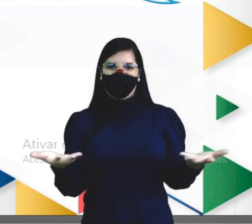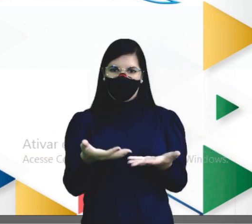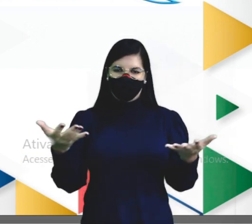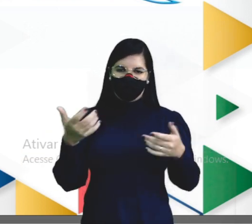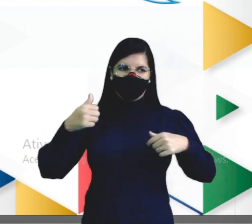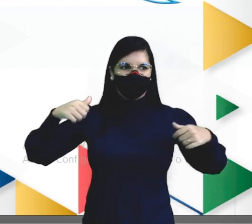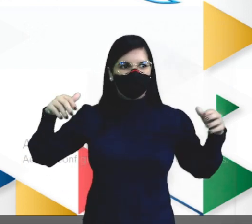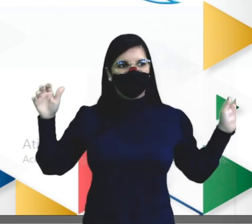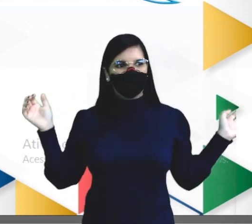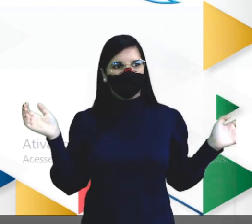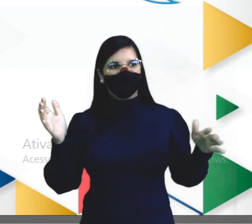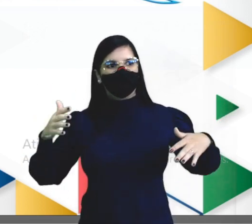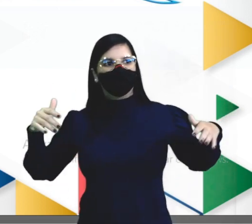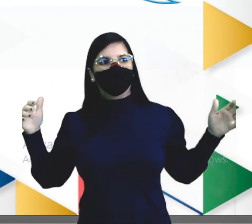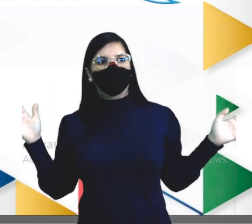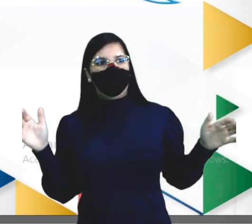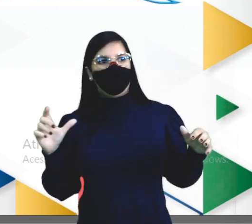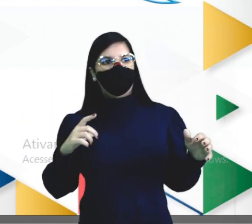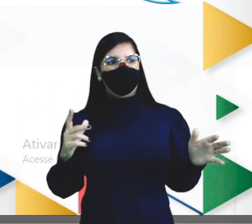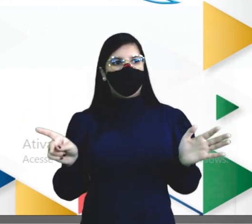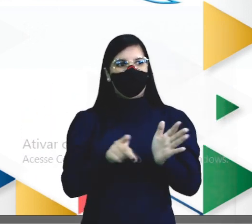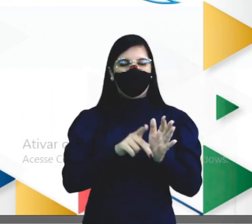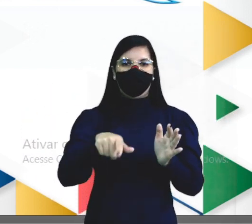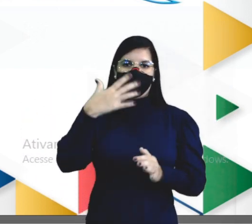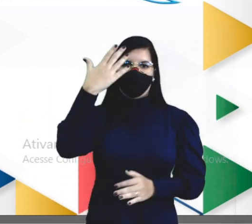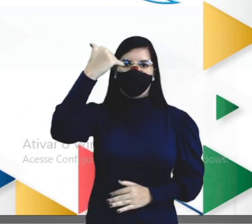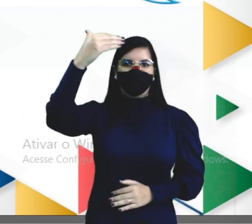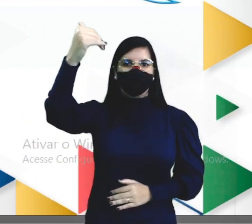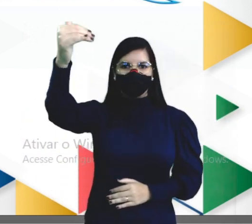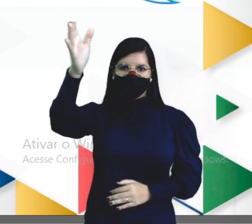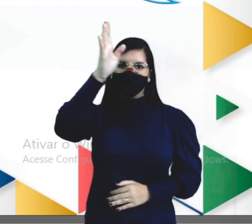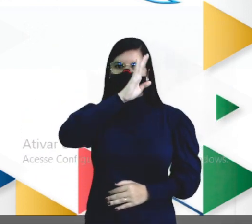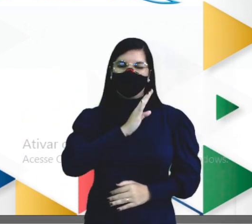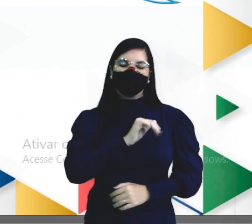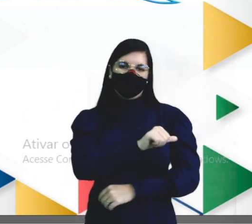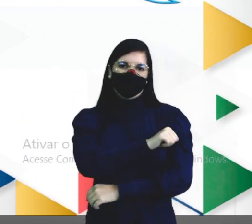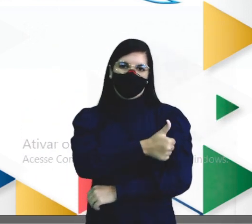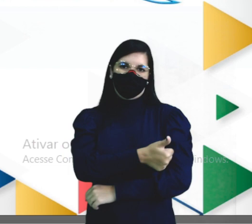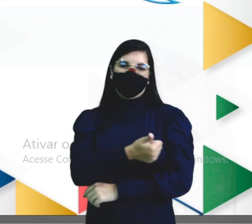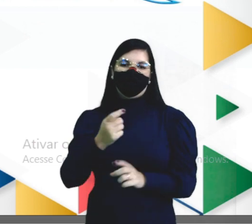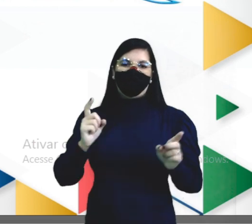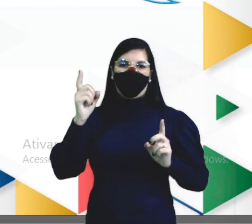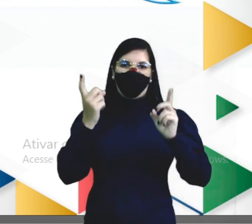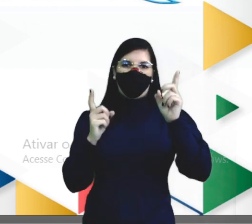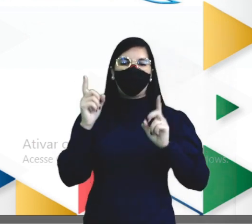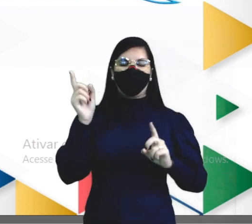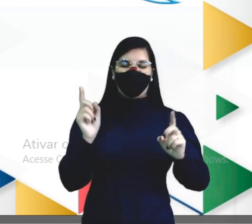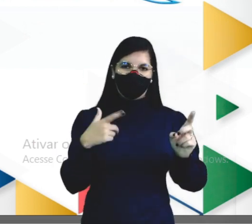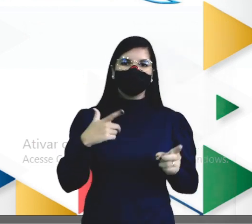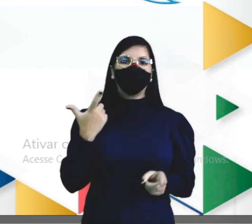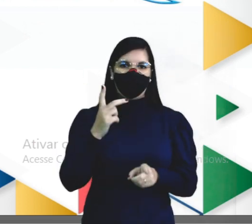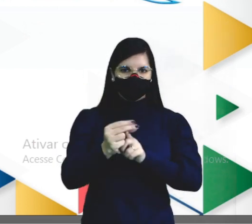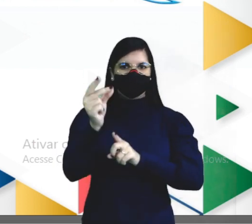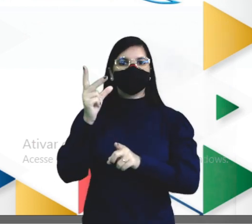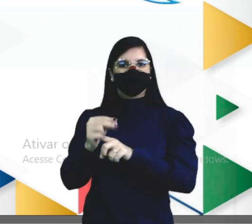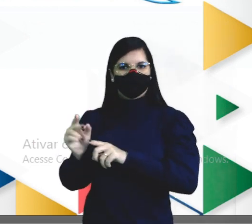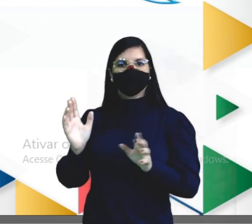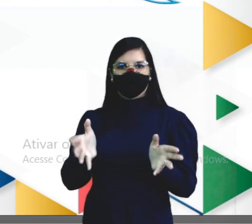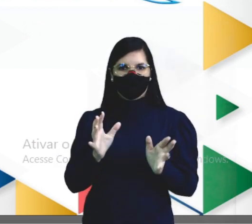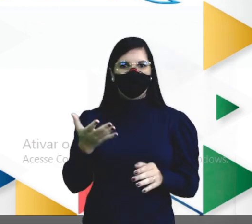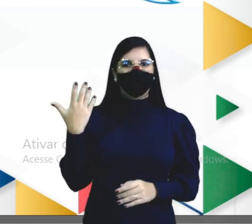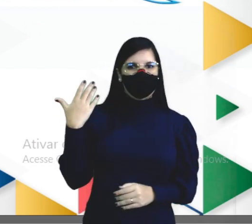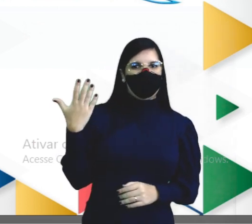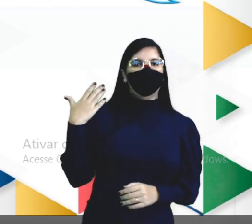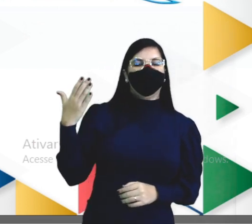Portela, tá, gente? Então, que também ela é bastante popular no carnaval, né? Então, assim, já ganhou alguns